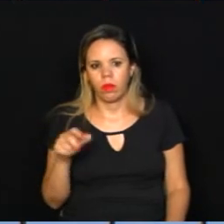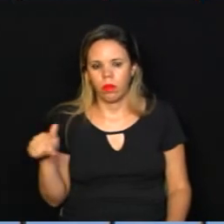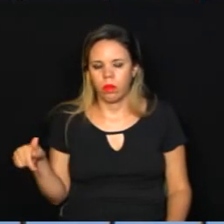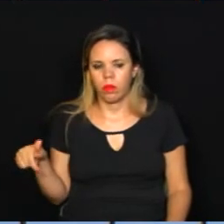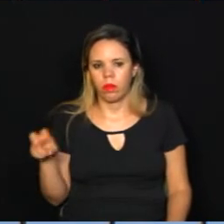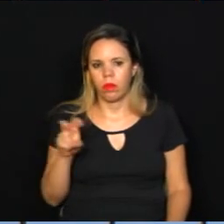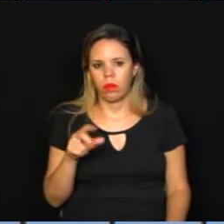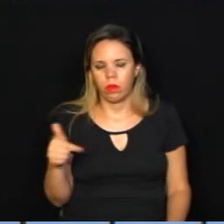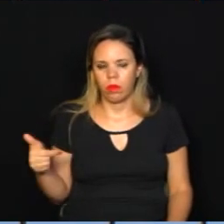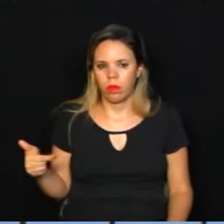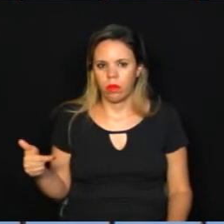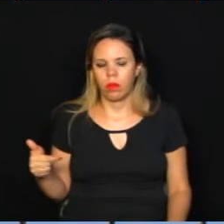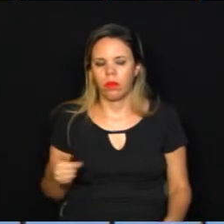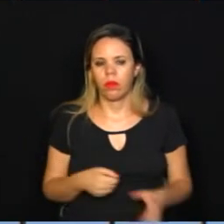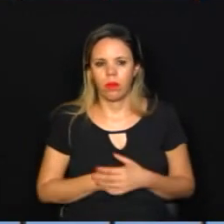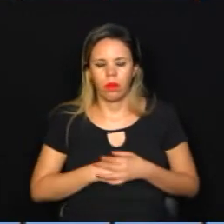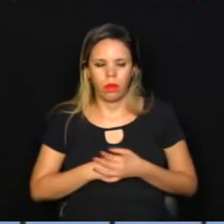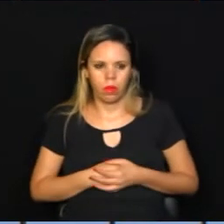3874-5752.